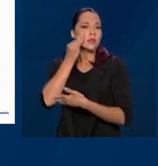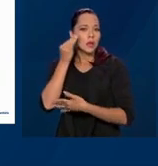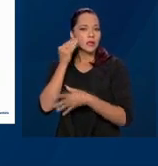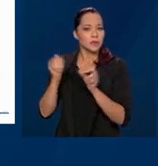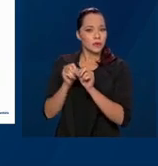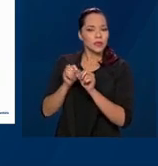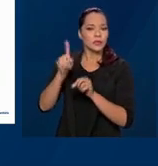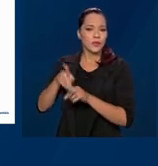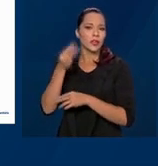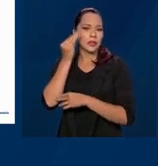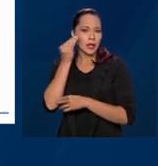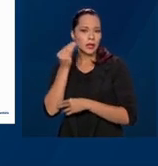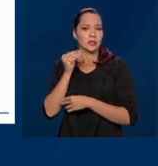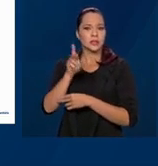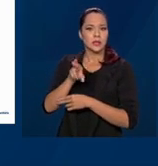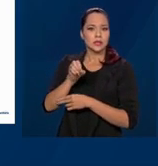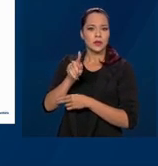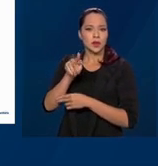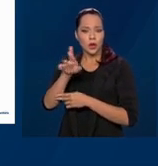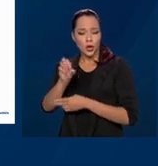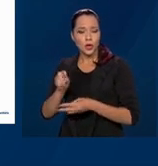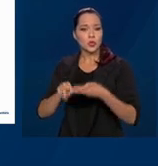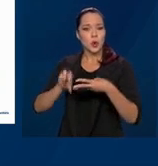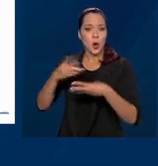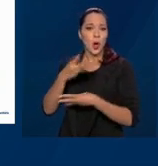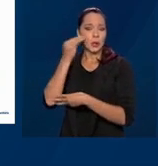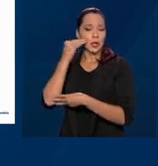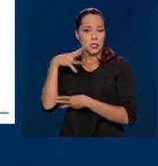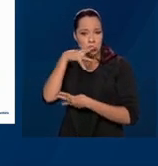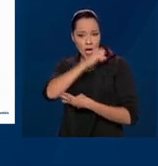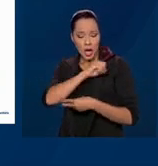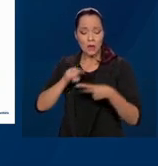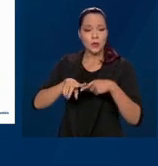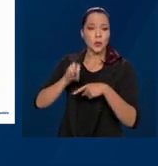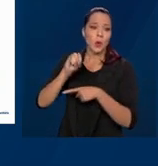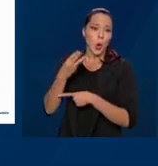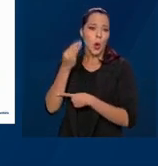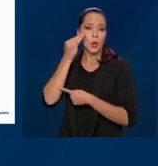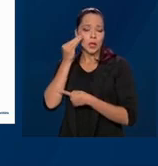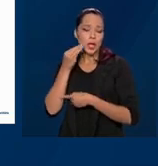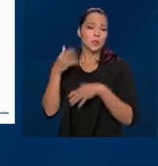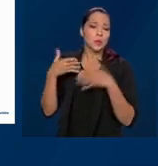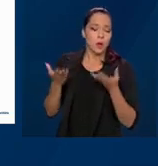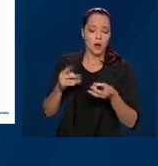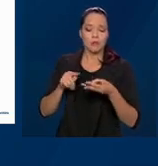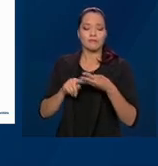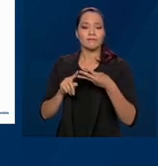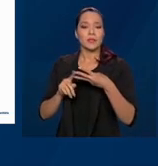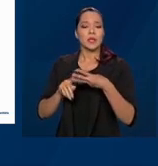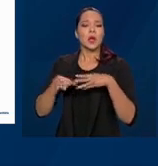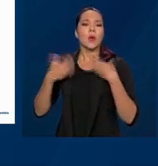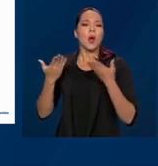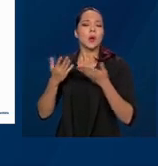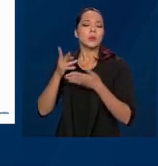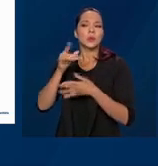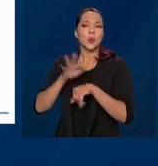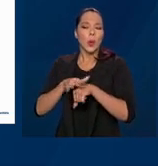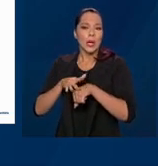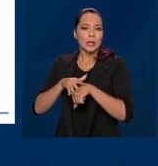testes virológicos, testes sorológicos, a descrição e avaliação da gravidade da doença,